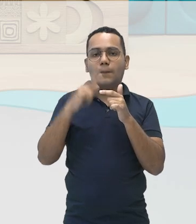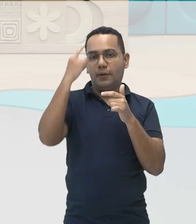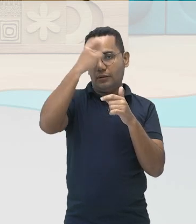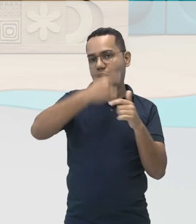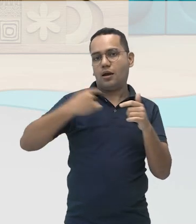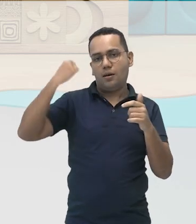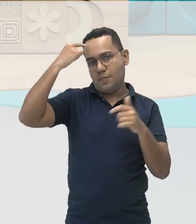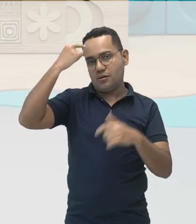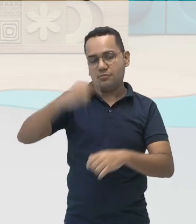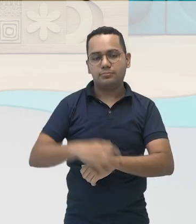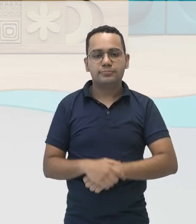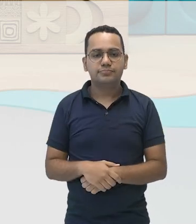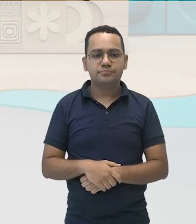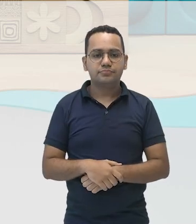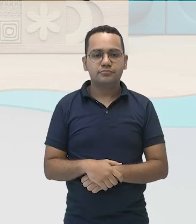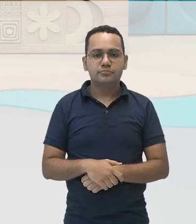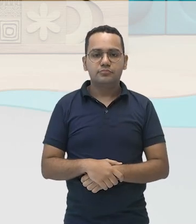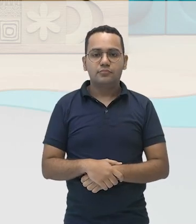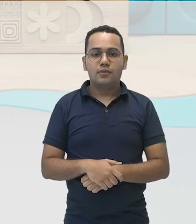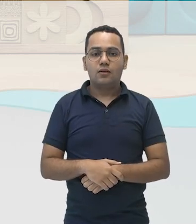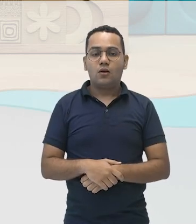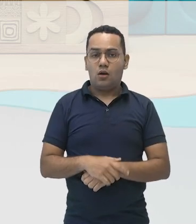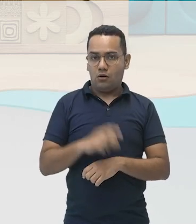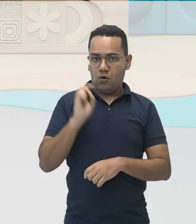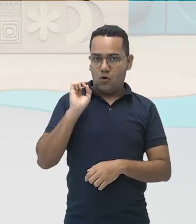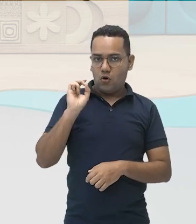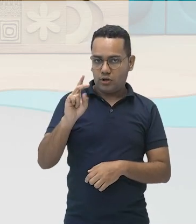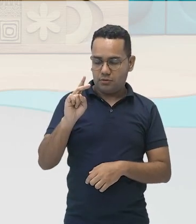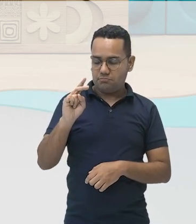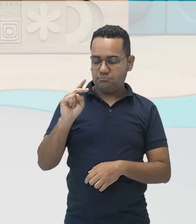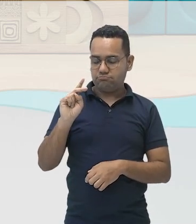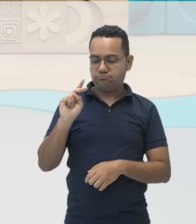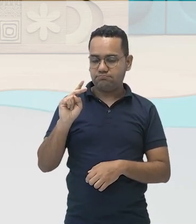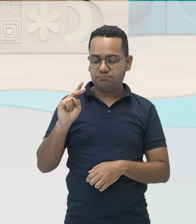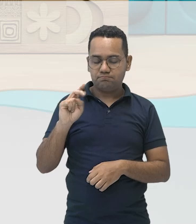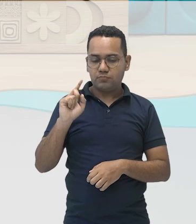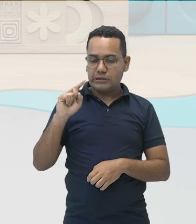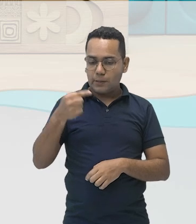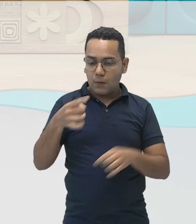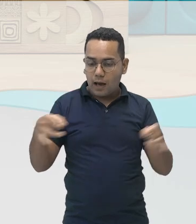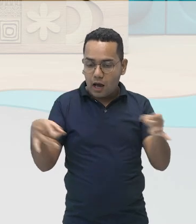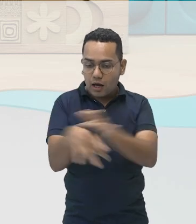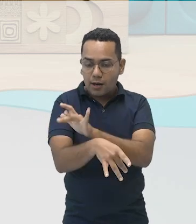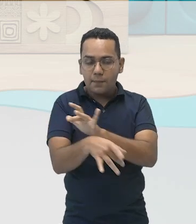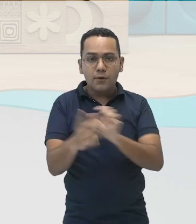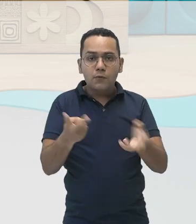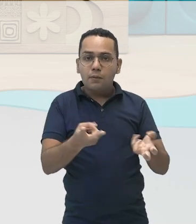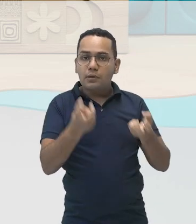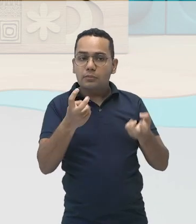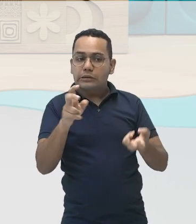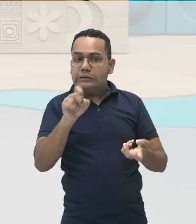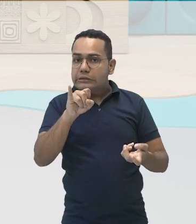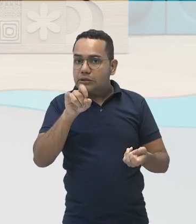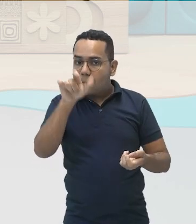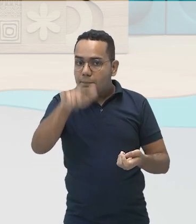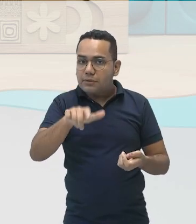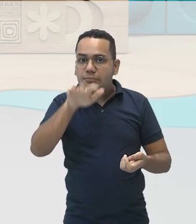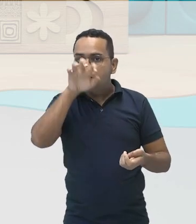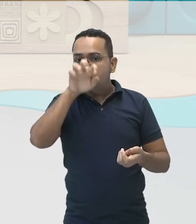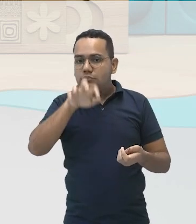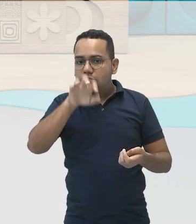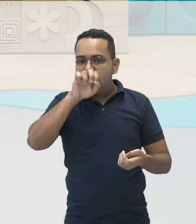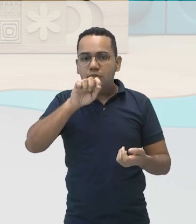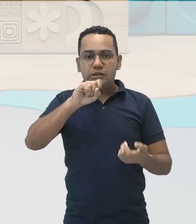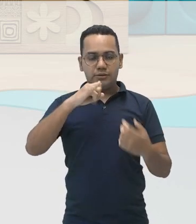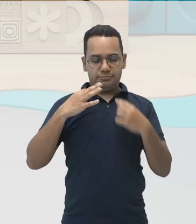Quando a crise terminar, você vai observar se a vítima ela respira, você vai afrouxar as suas vestes. Se ela